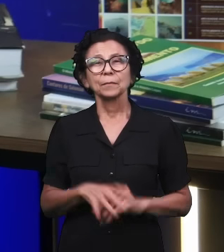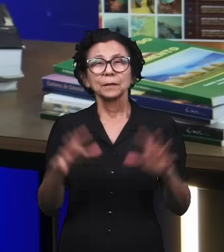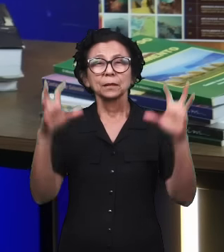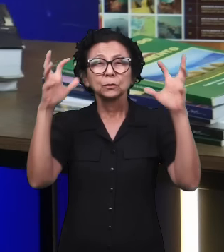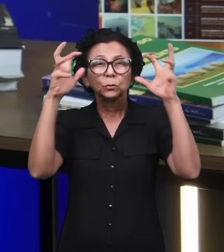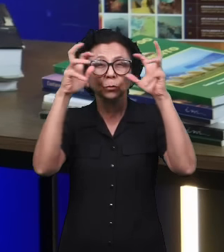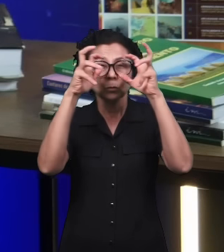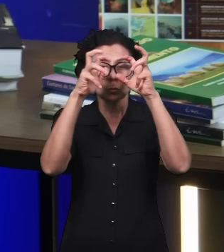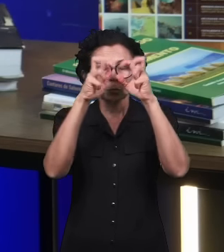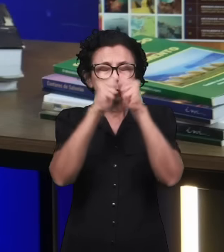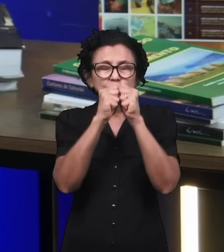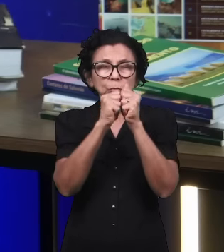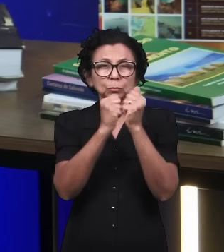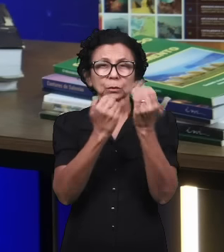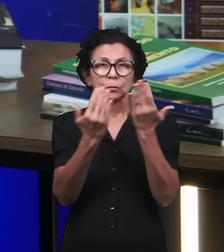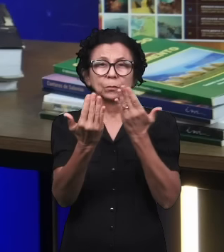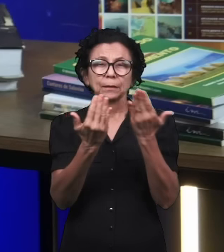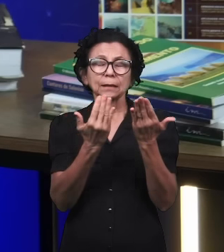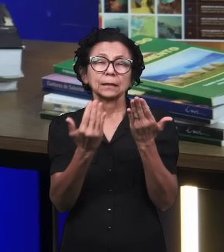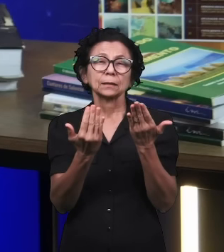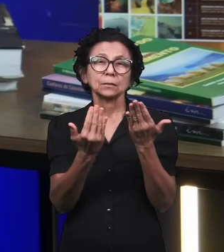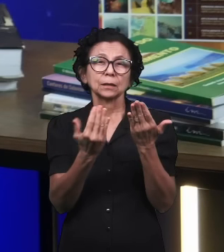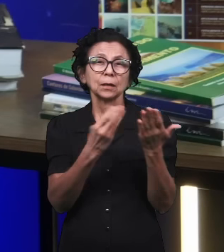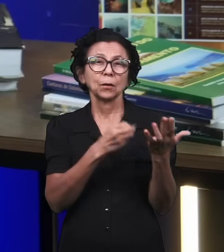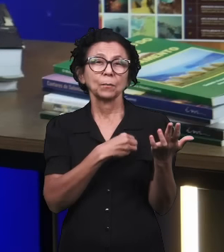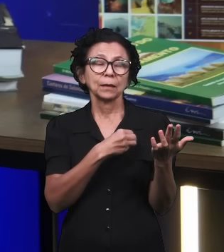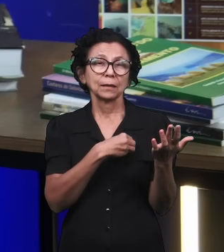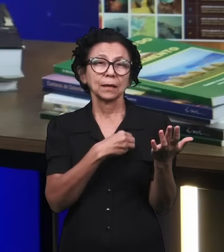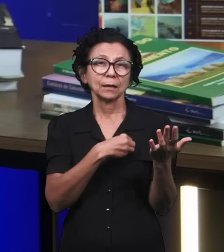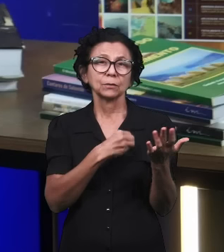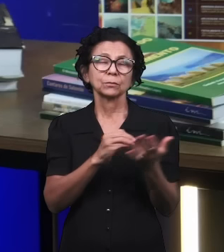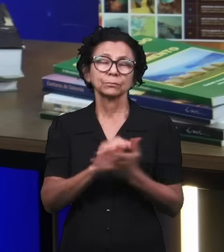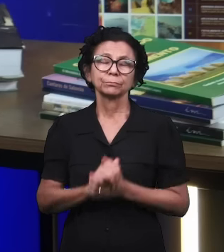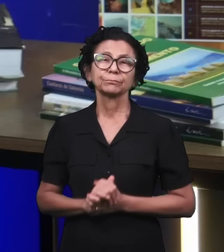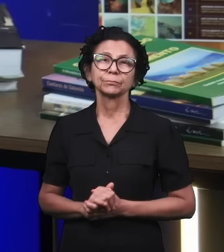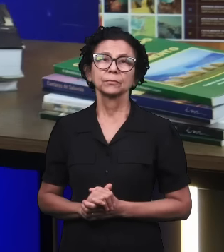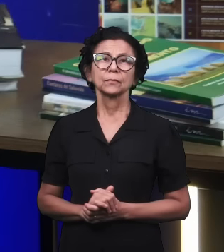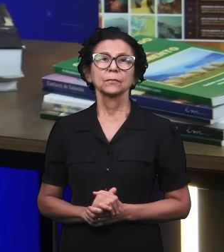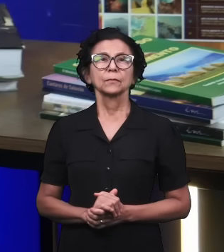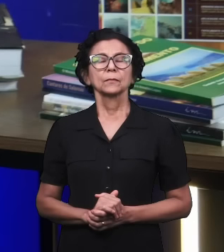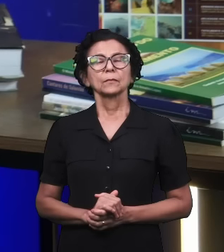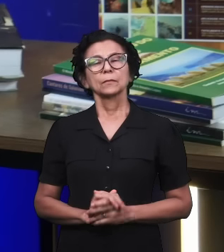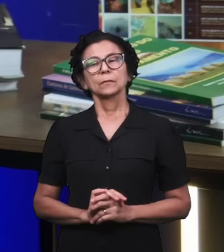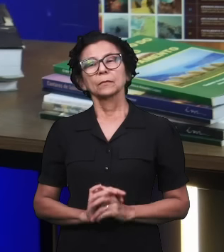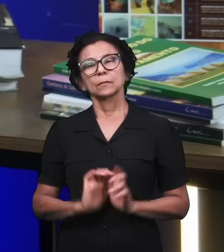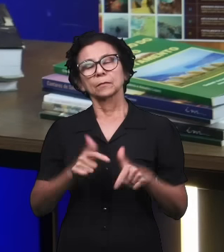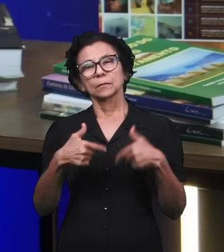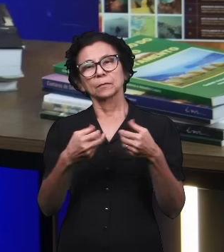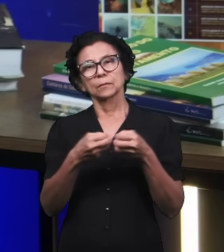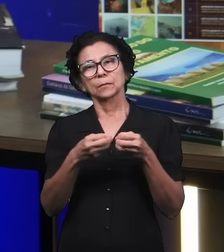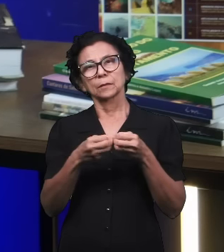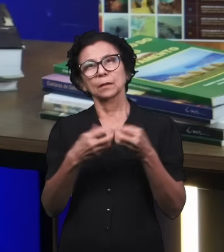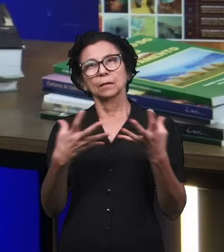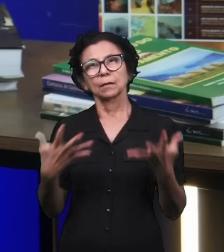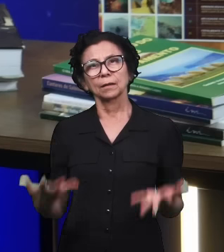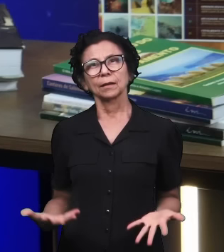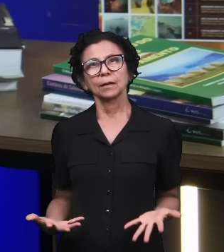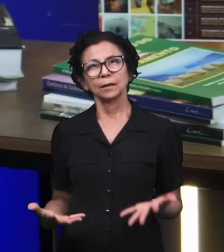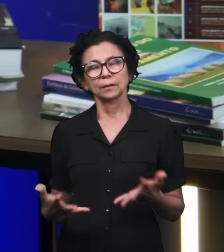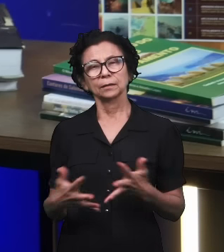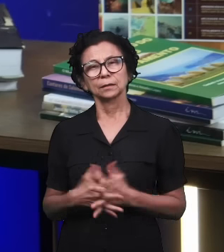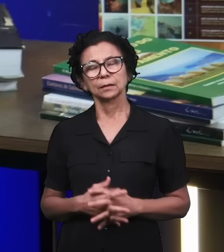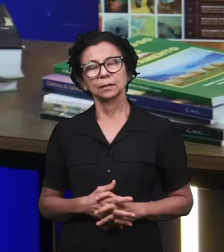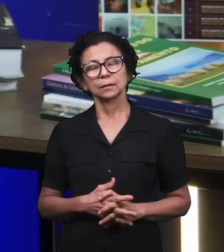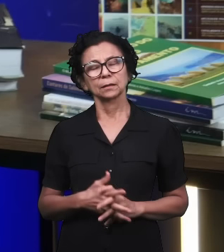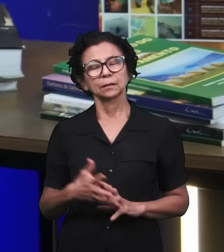ausência de luz. Mas quando há essa operação, esse milagre, né? Da mesma maneira que ocorreu com Paulo no caminho de Damasco,